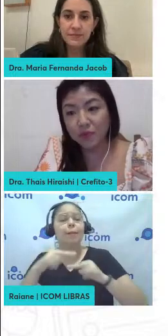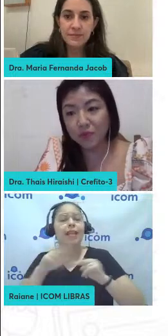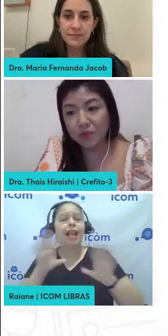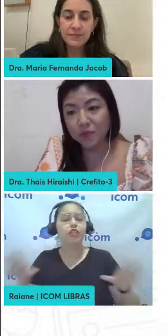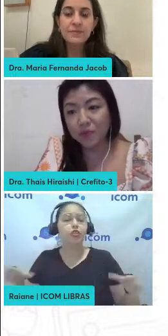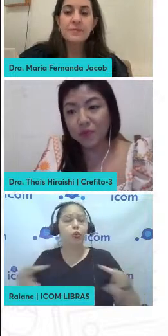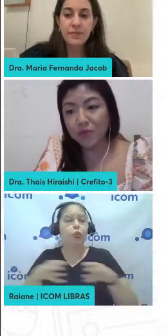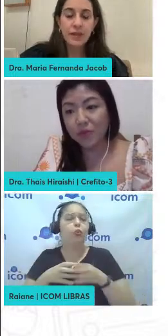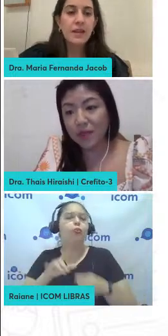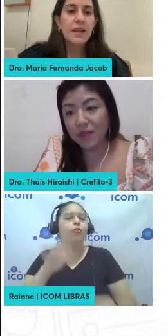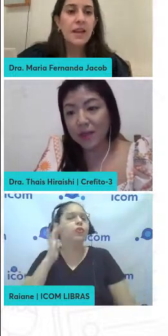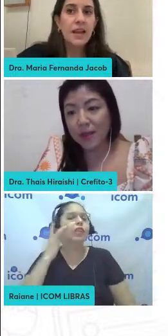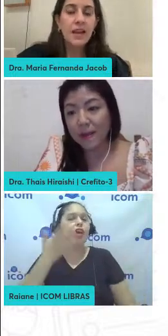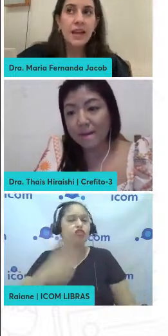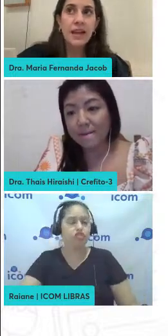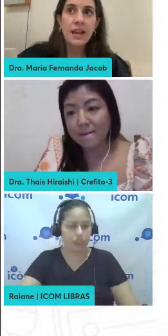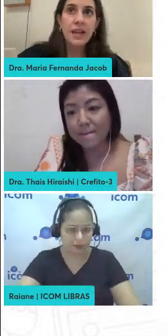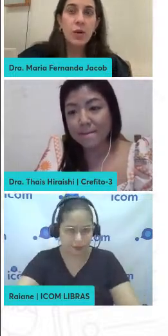grupo?